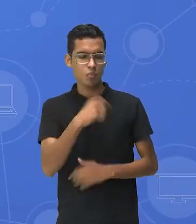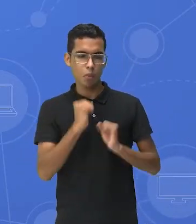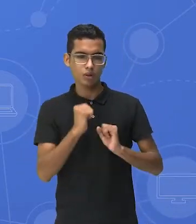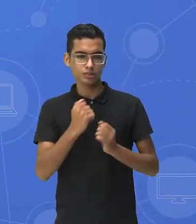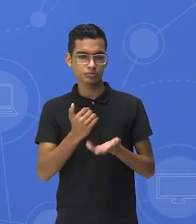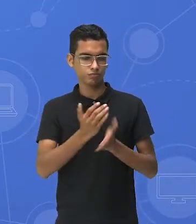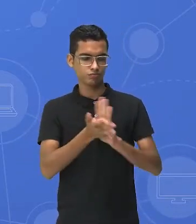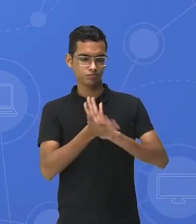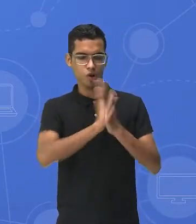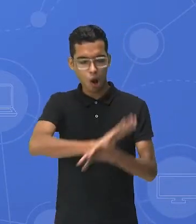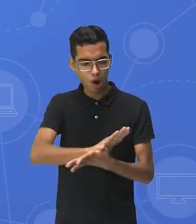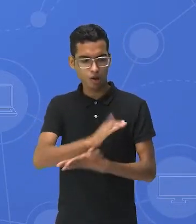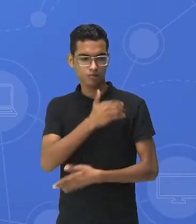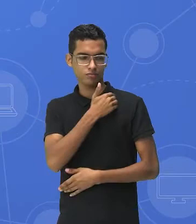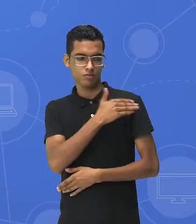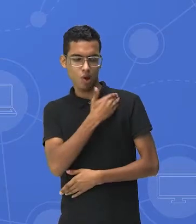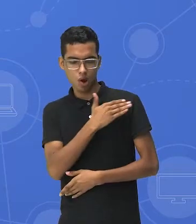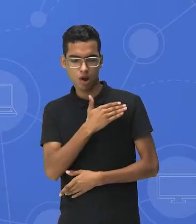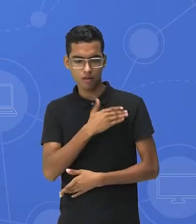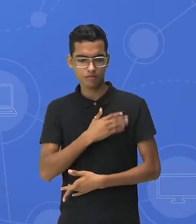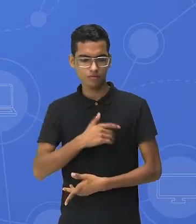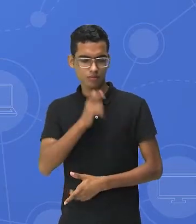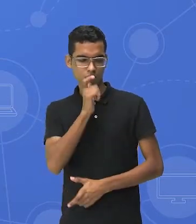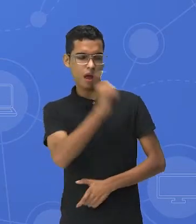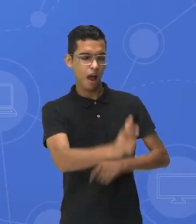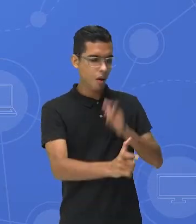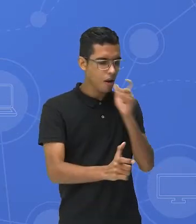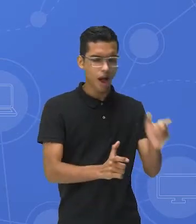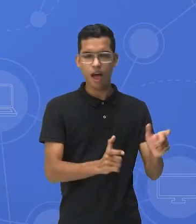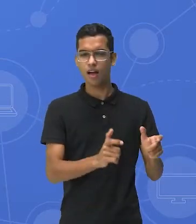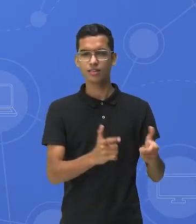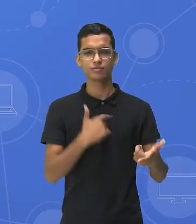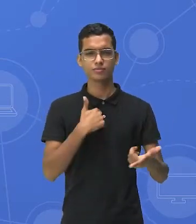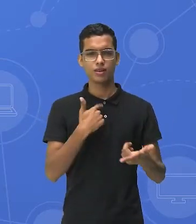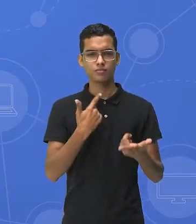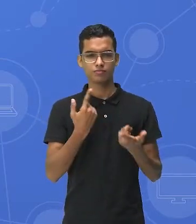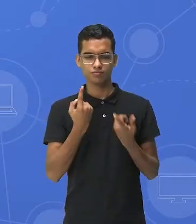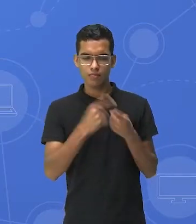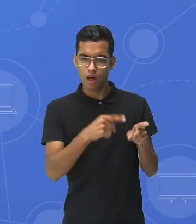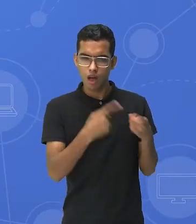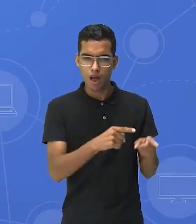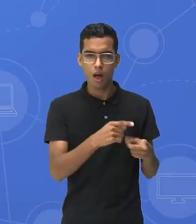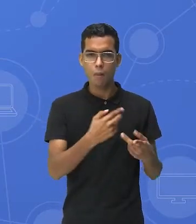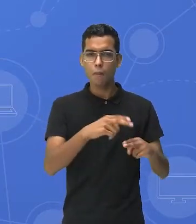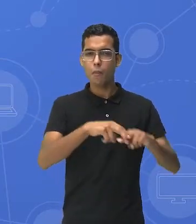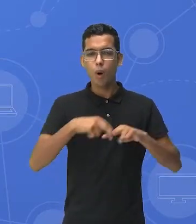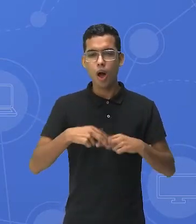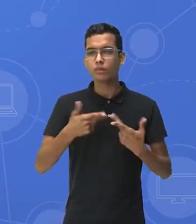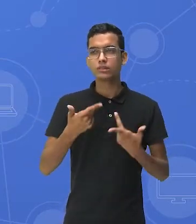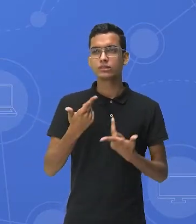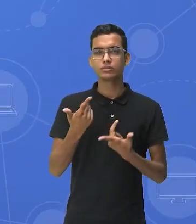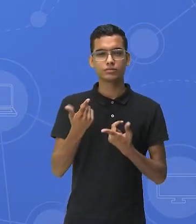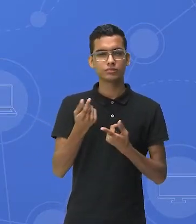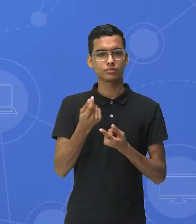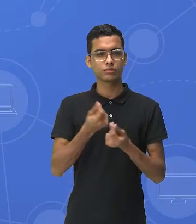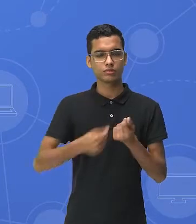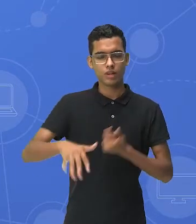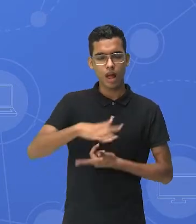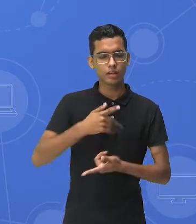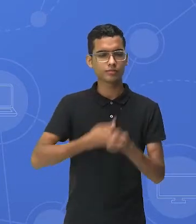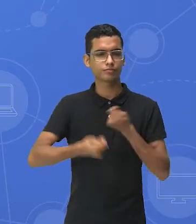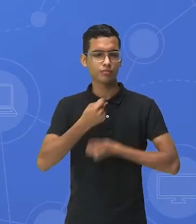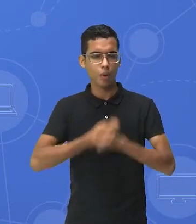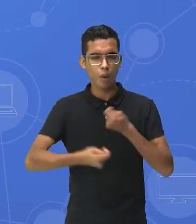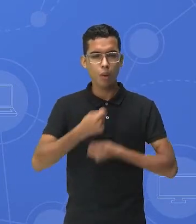fala, por sua cor de pele, por sua condição financeira, e a gente sabe, eu tenho certeza que vocês aí vão concordar comigo,